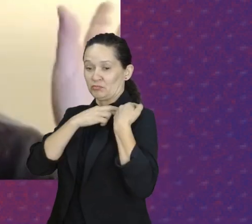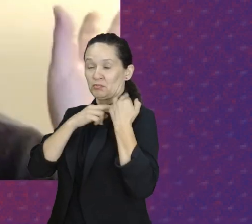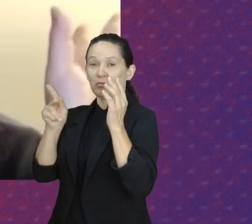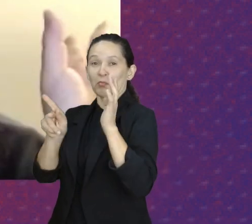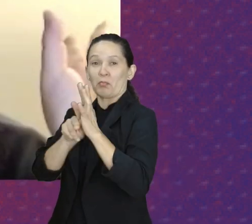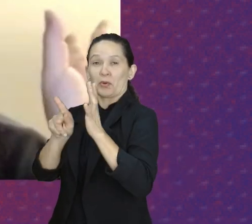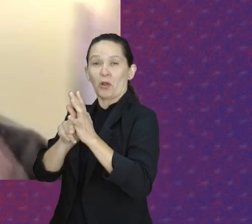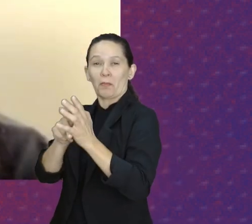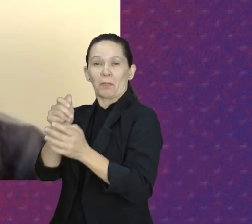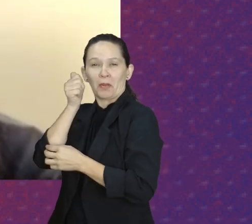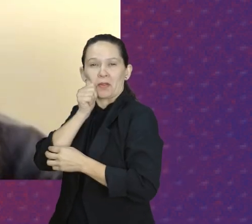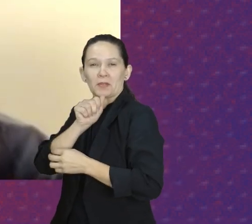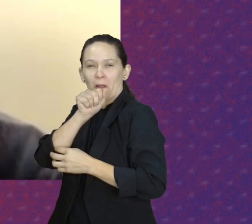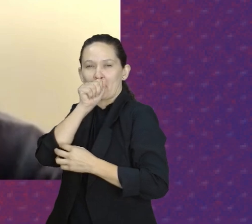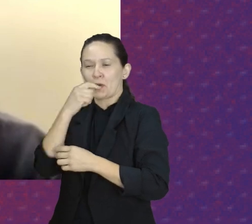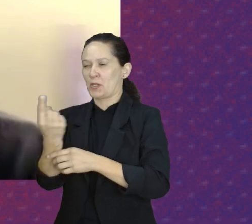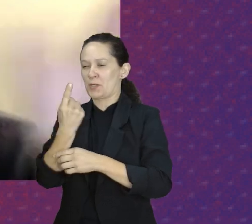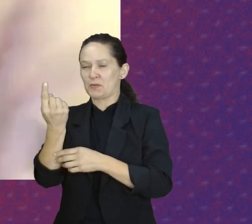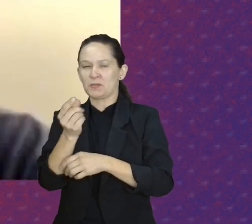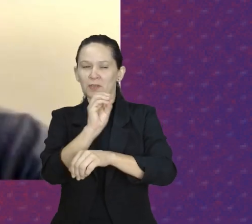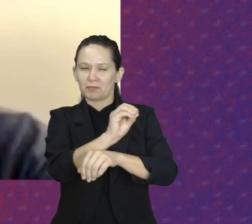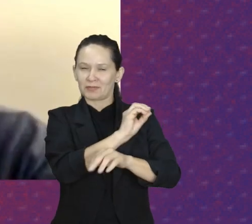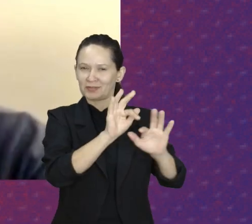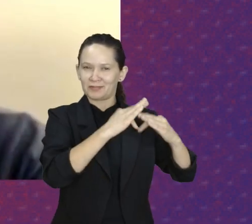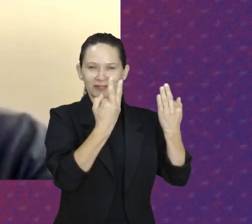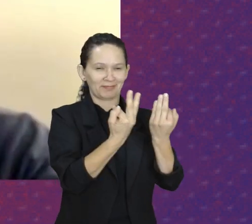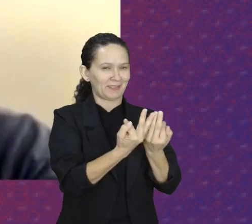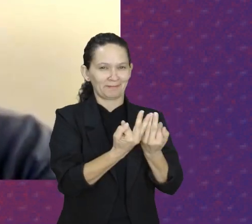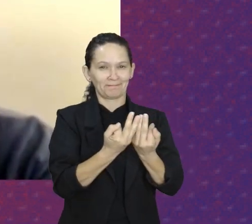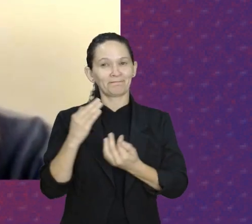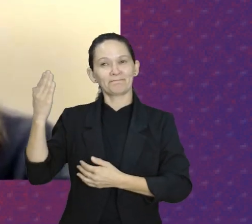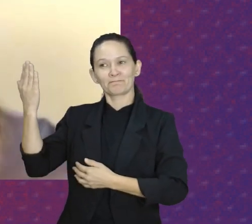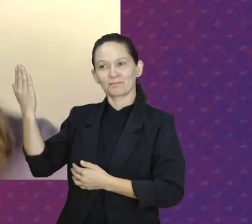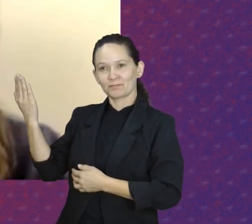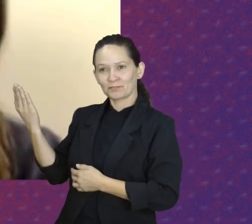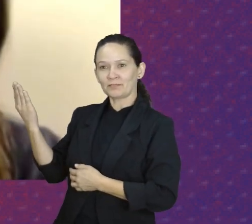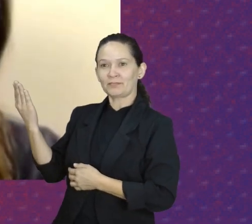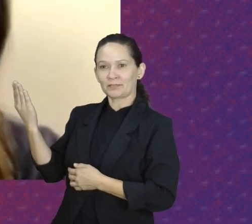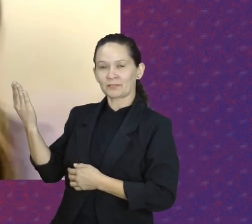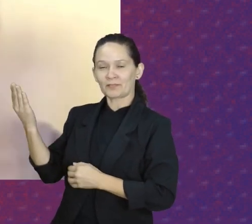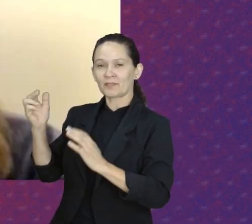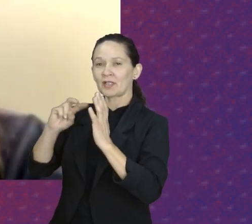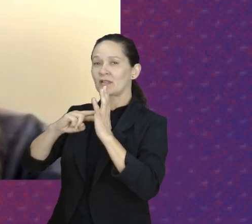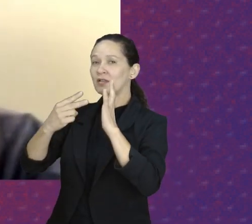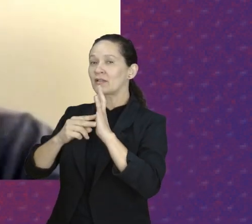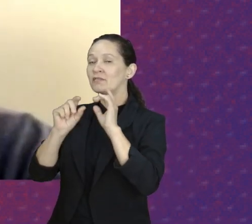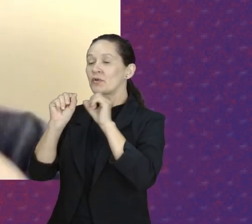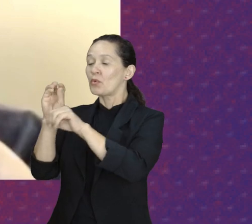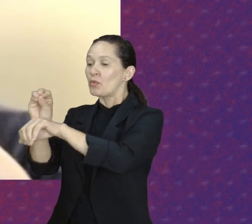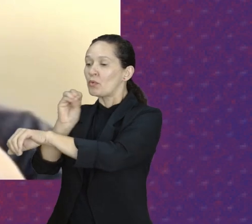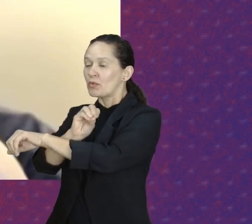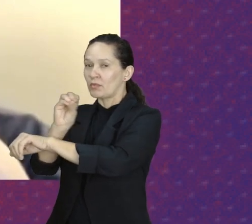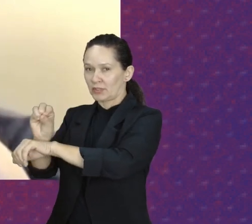uma responsabilidade única da família, e outro é a desmercantilização, que é que o